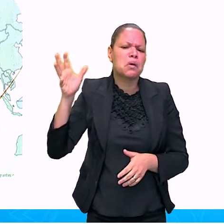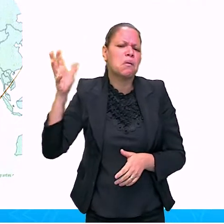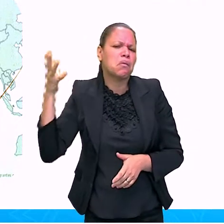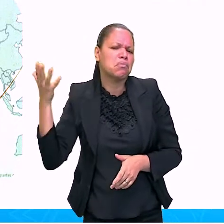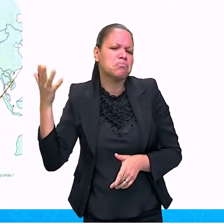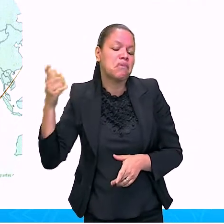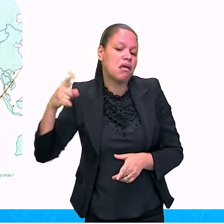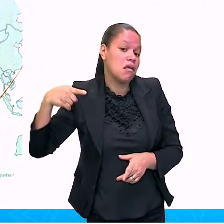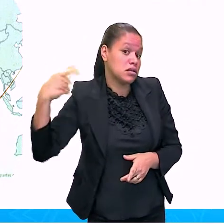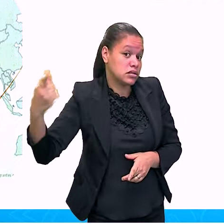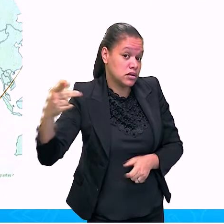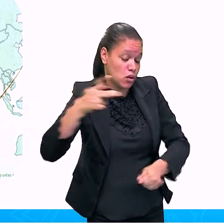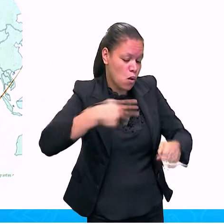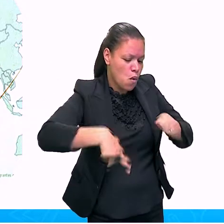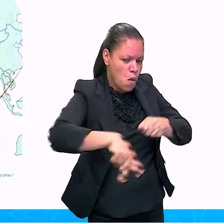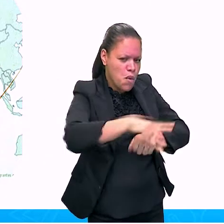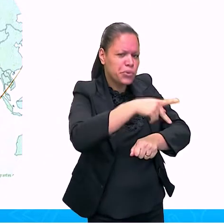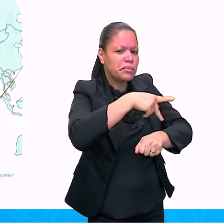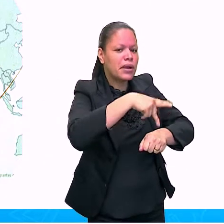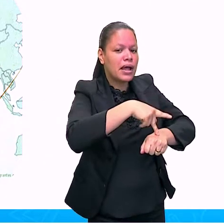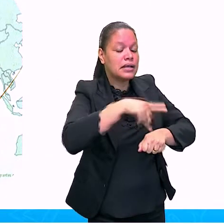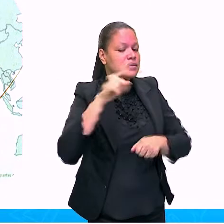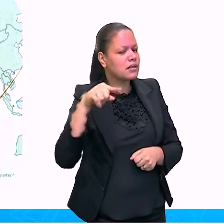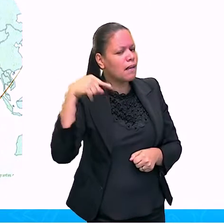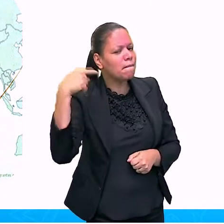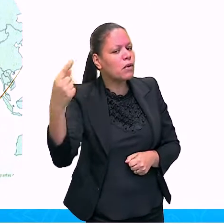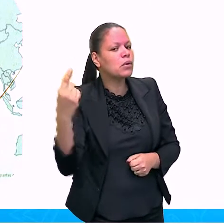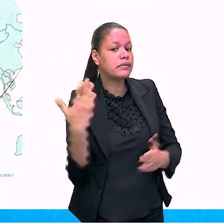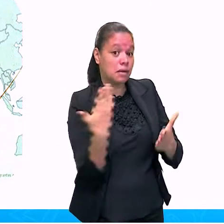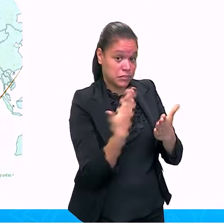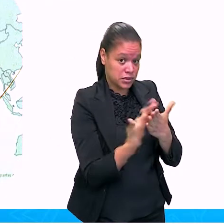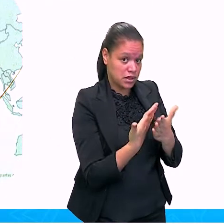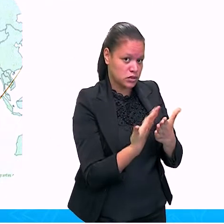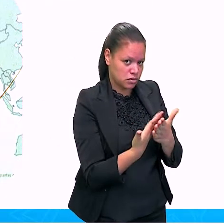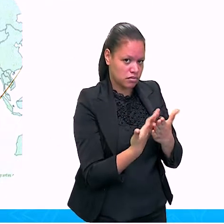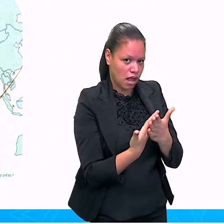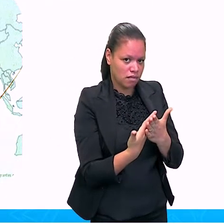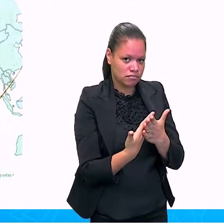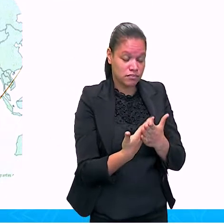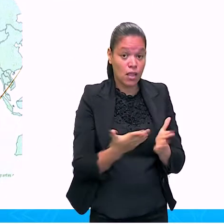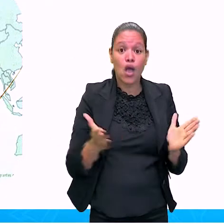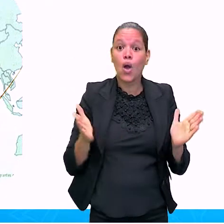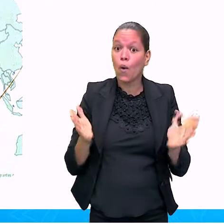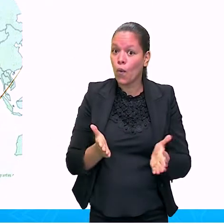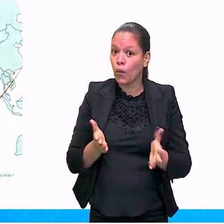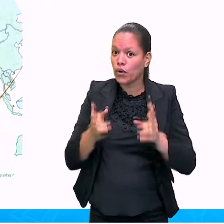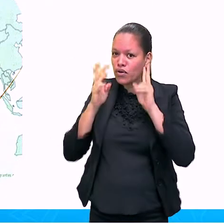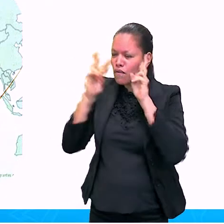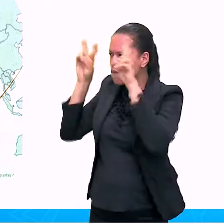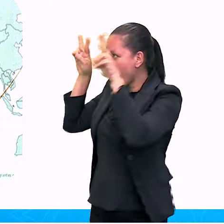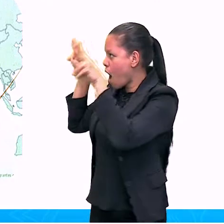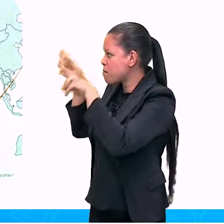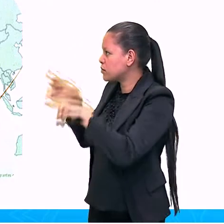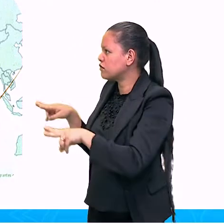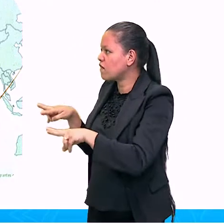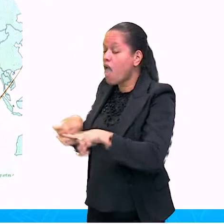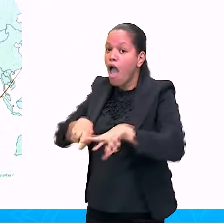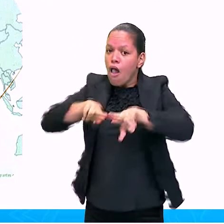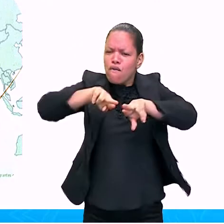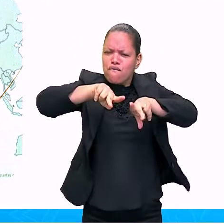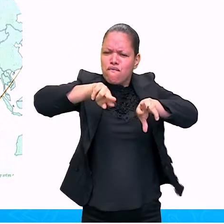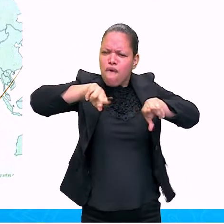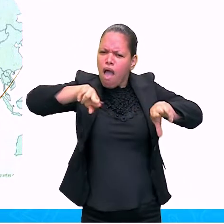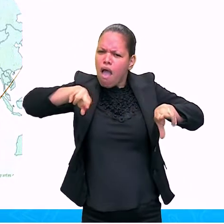mais detalhadamente dentro da história. Aqui nós vamos olhar a questão da diversidade cultural e a importância